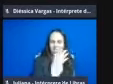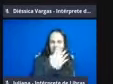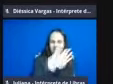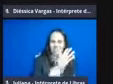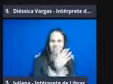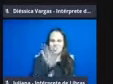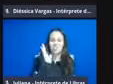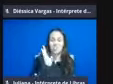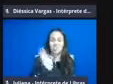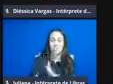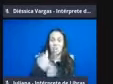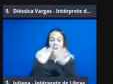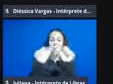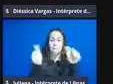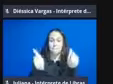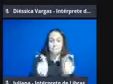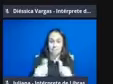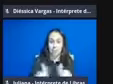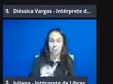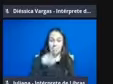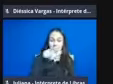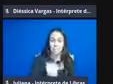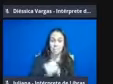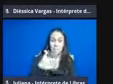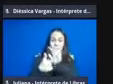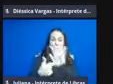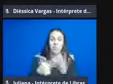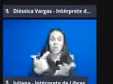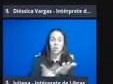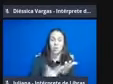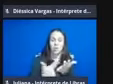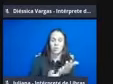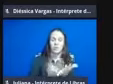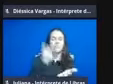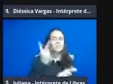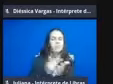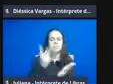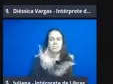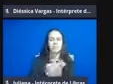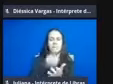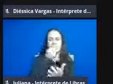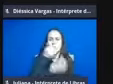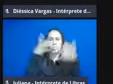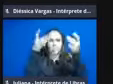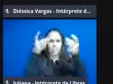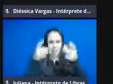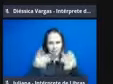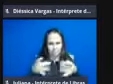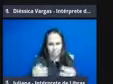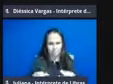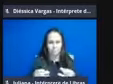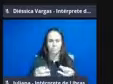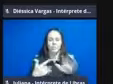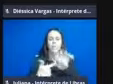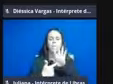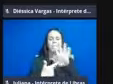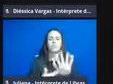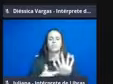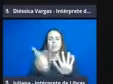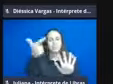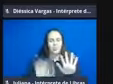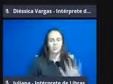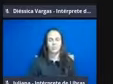são desenhos e imagens que vão aparecer no livro e vale a pena sempre, né, ser bem detalhado, então, e mostrado novamente.